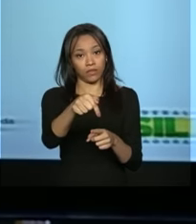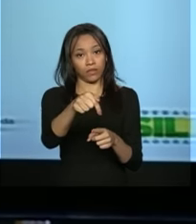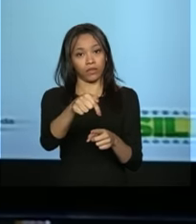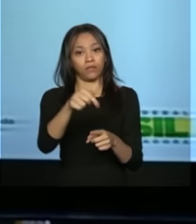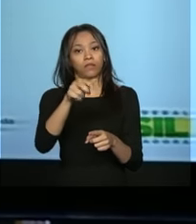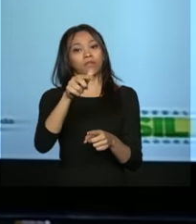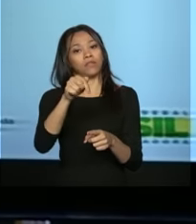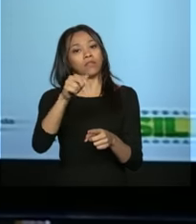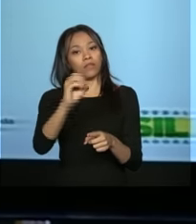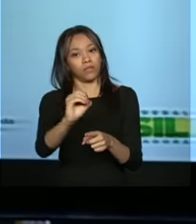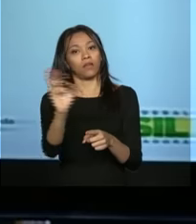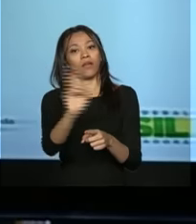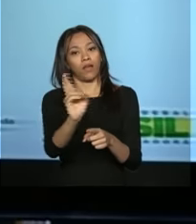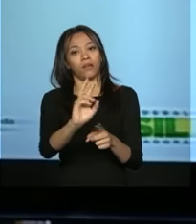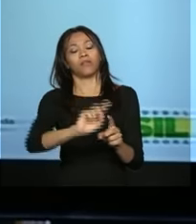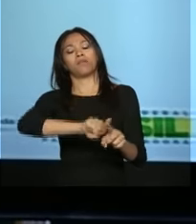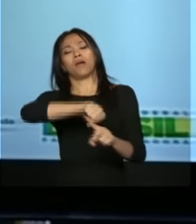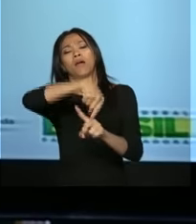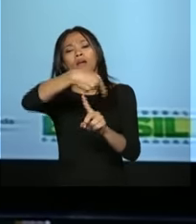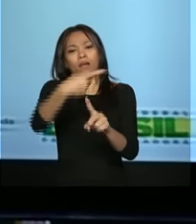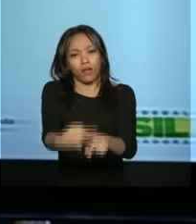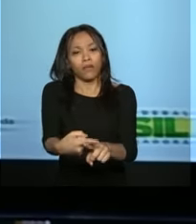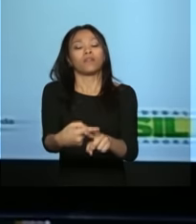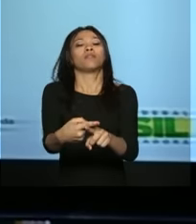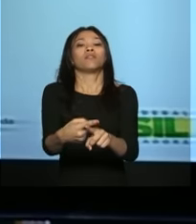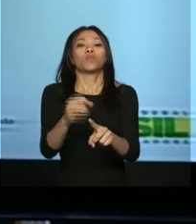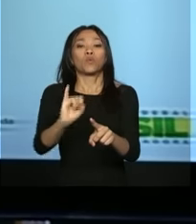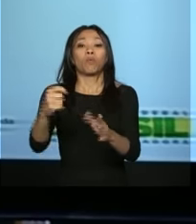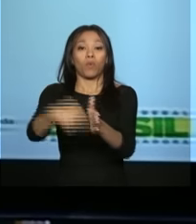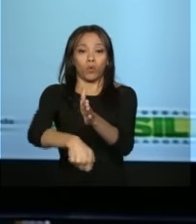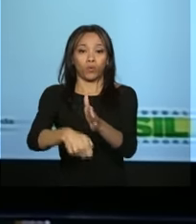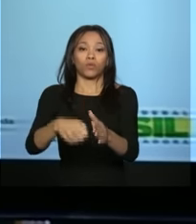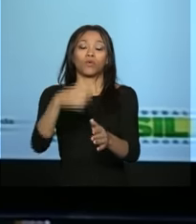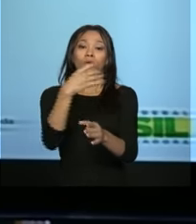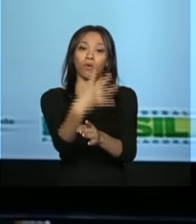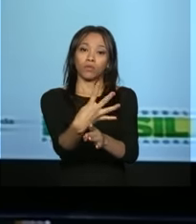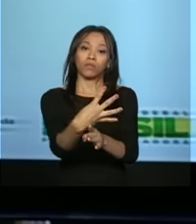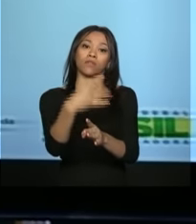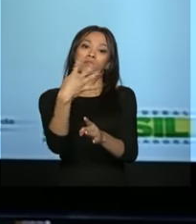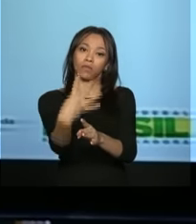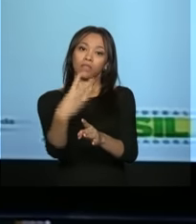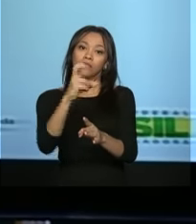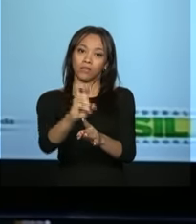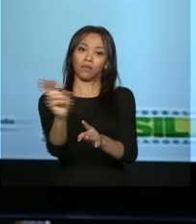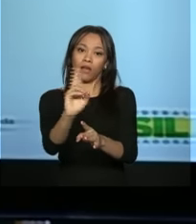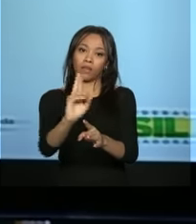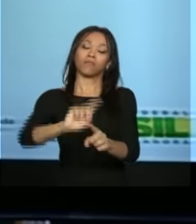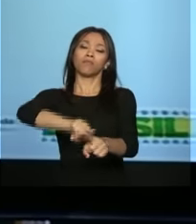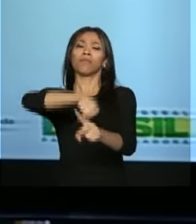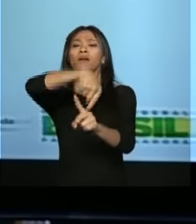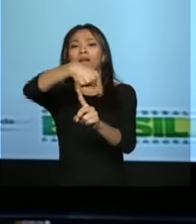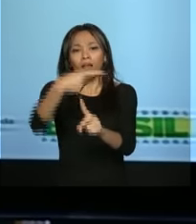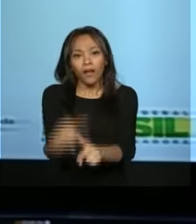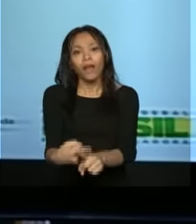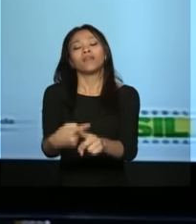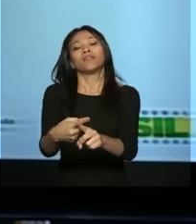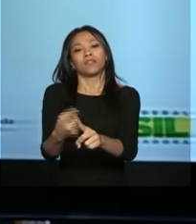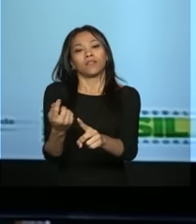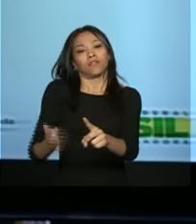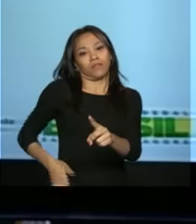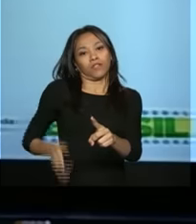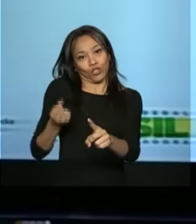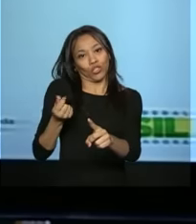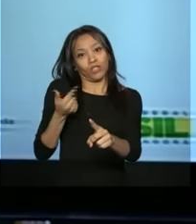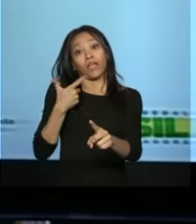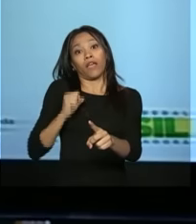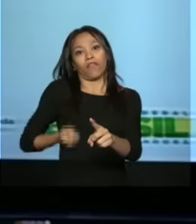3.770 chega o produto o tributo sobre a venda R 445 a comissão do vendedor agrega